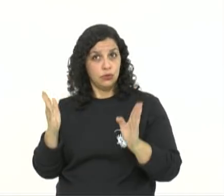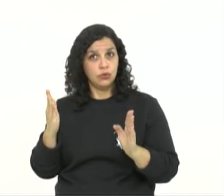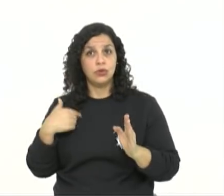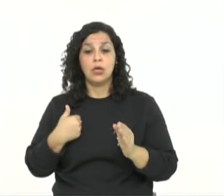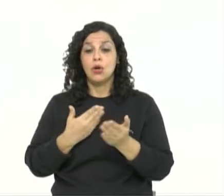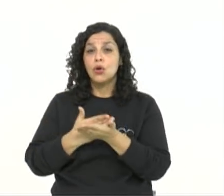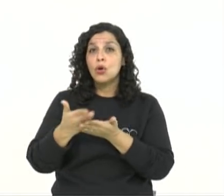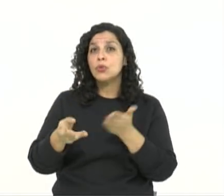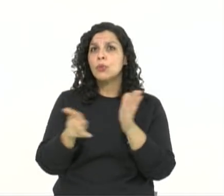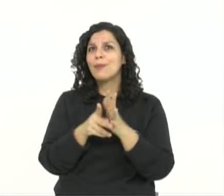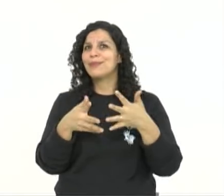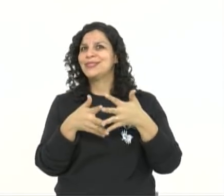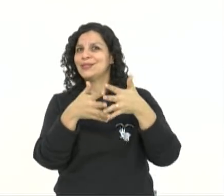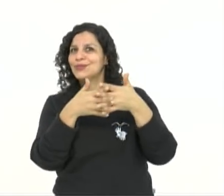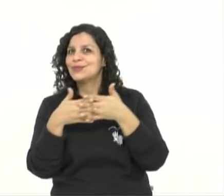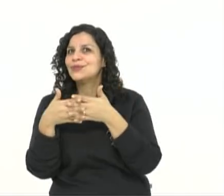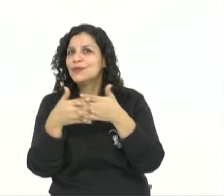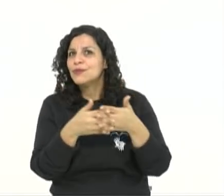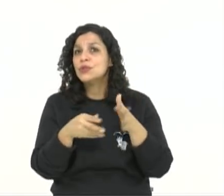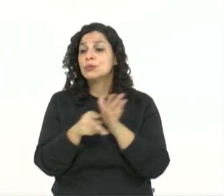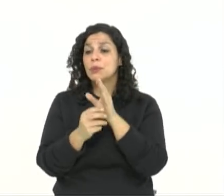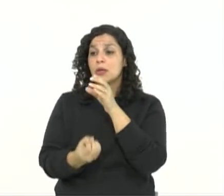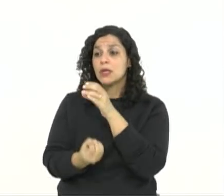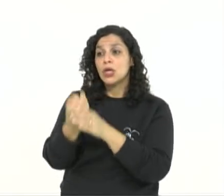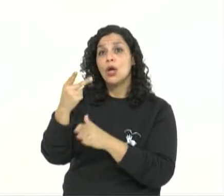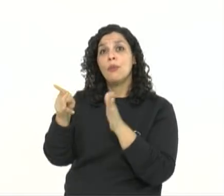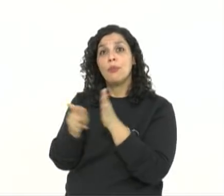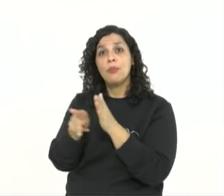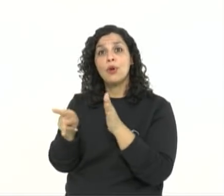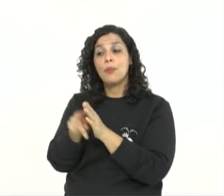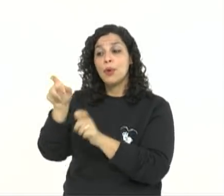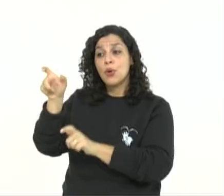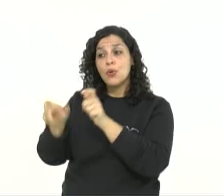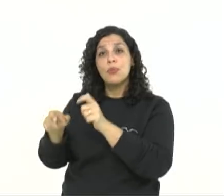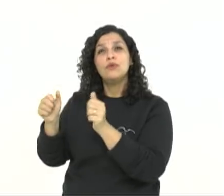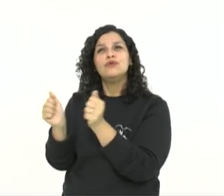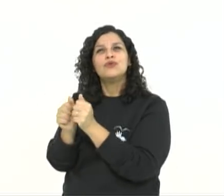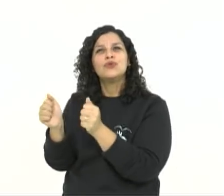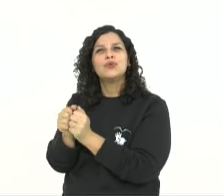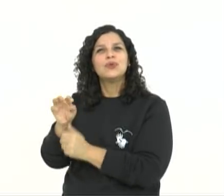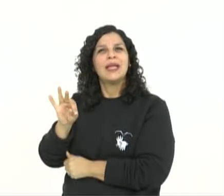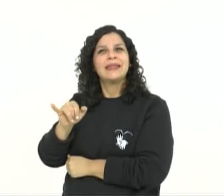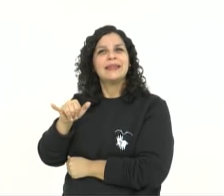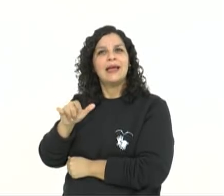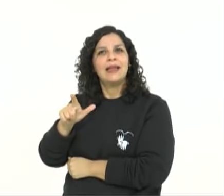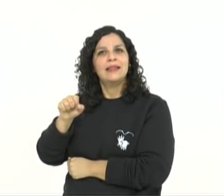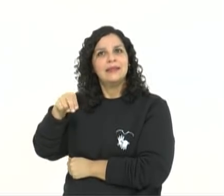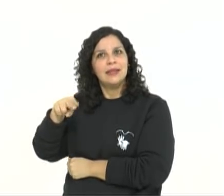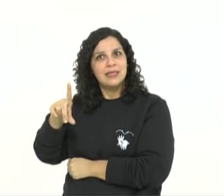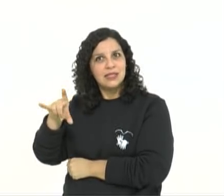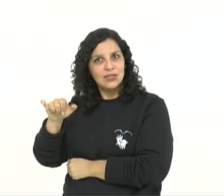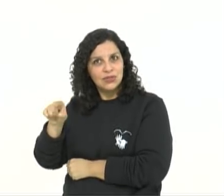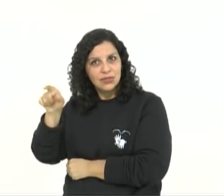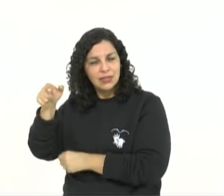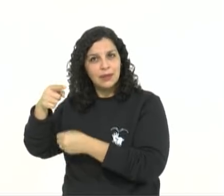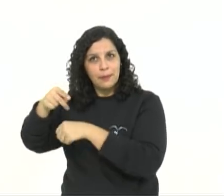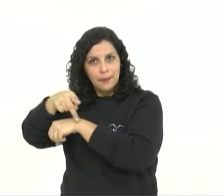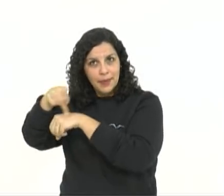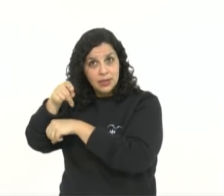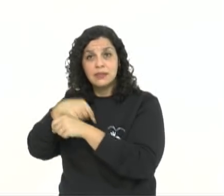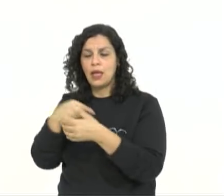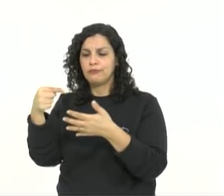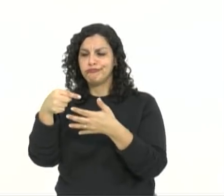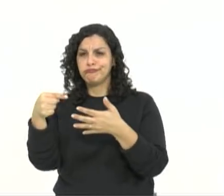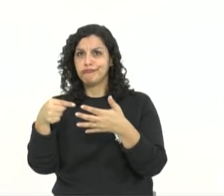Muay Thai confunde-se com a origem do próprio povo tailandês. E existem várias